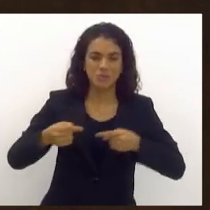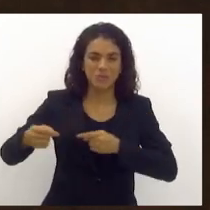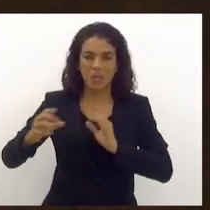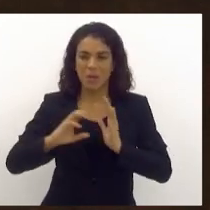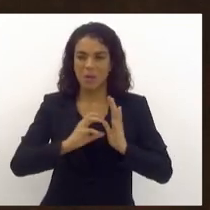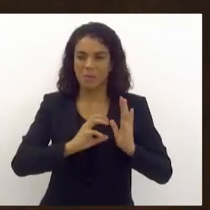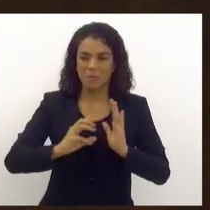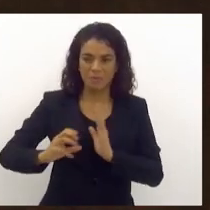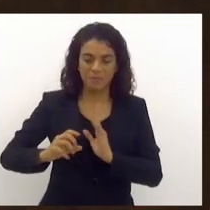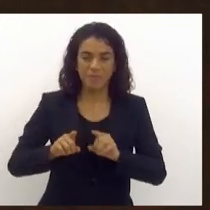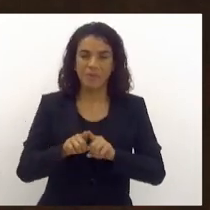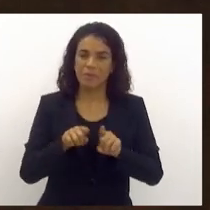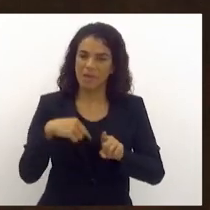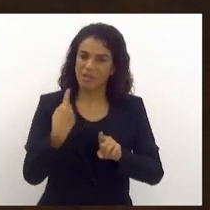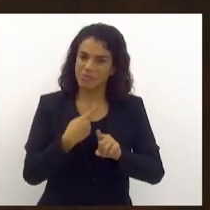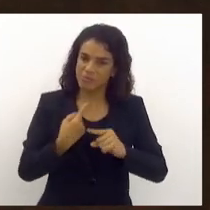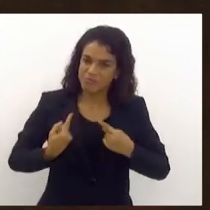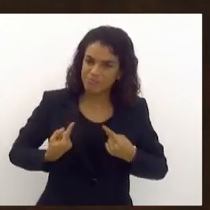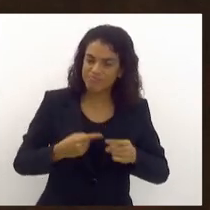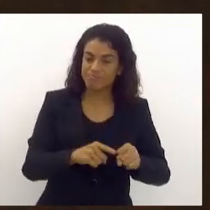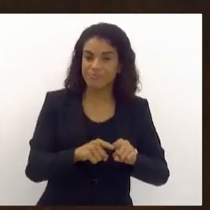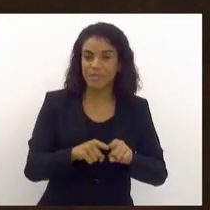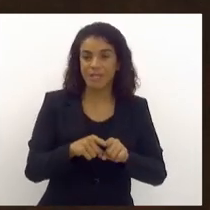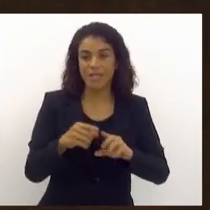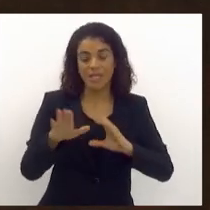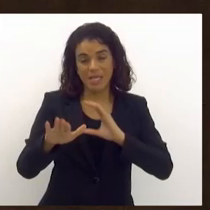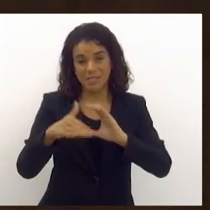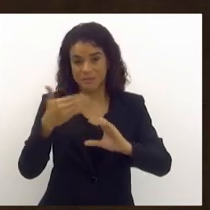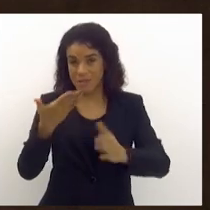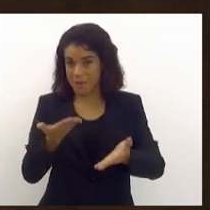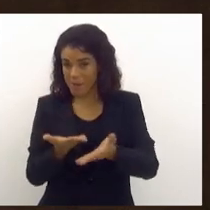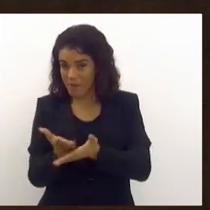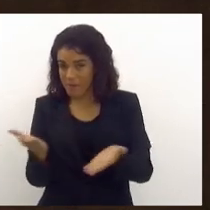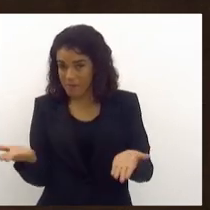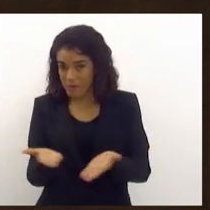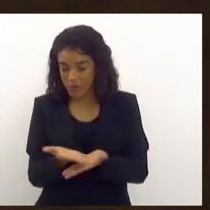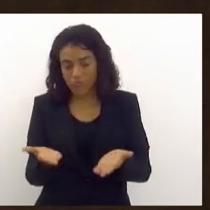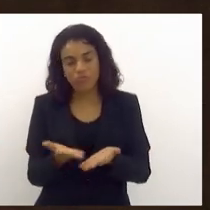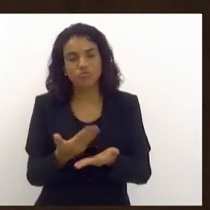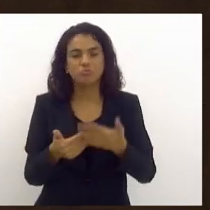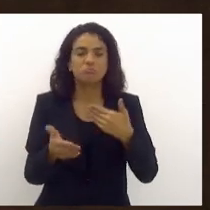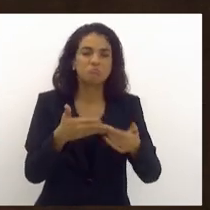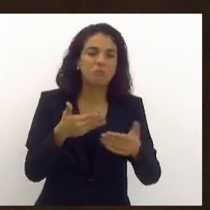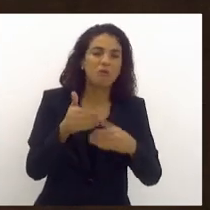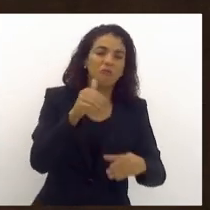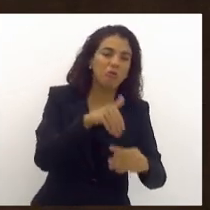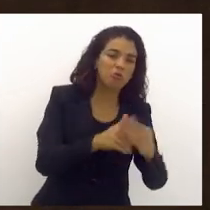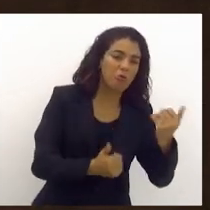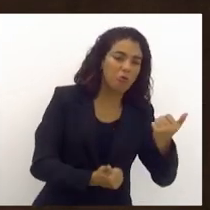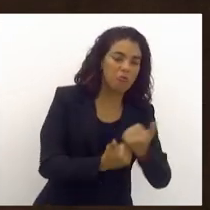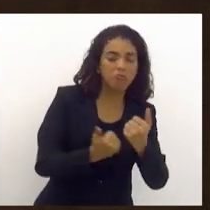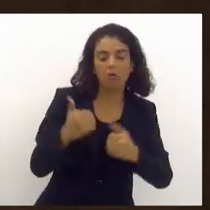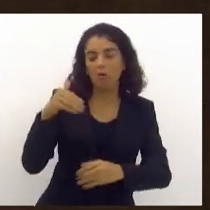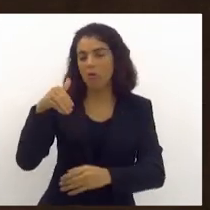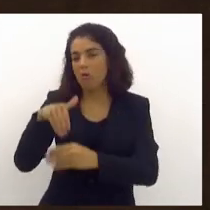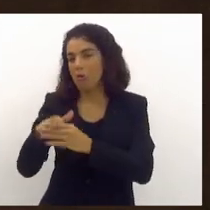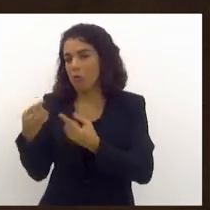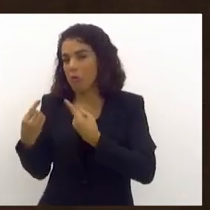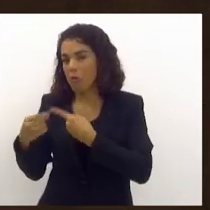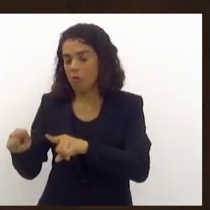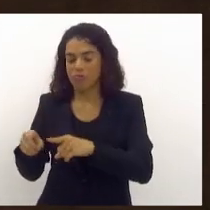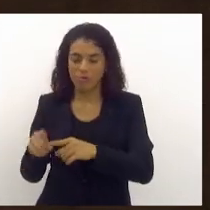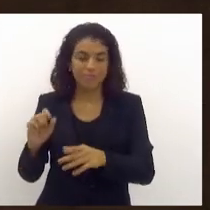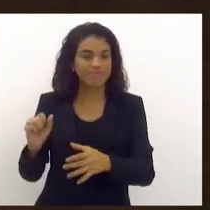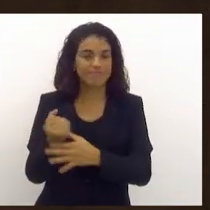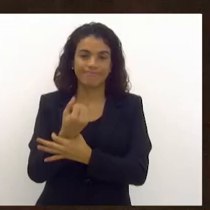possamos fazer o enfrentamento. E essa mensagem aqui, aprovada no dia de hoje, independente de quem votou contra ou a favor, garante